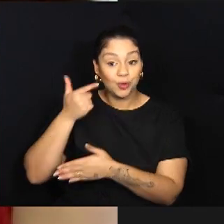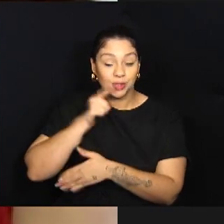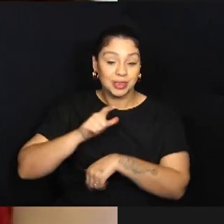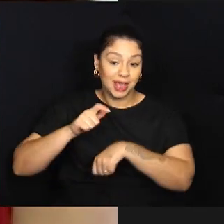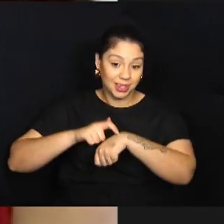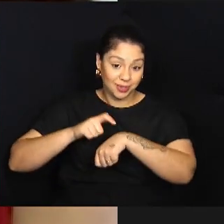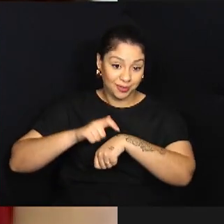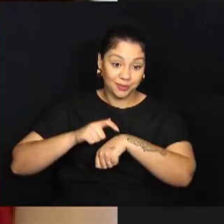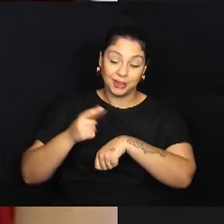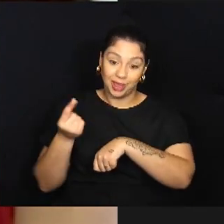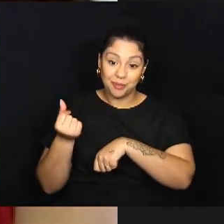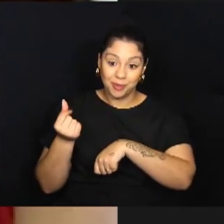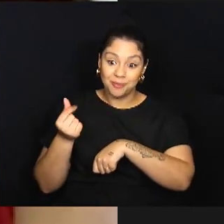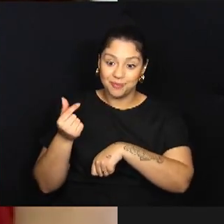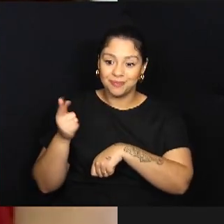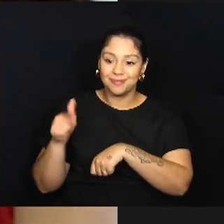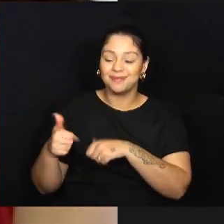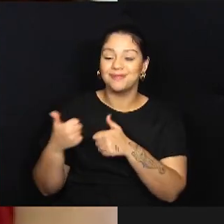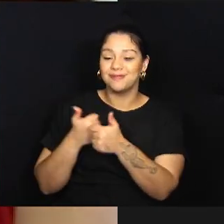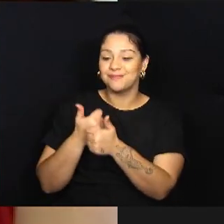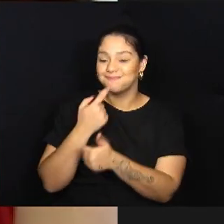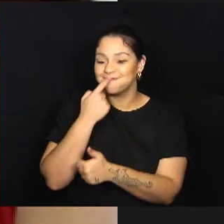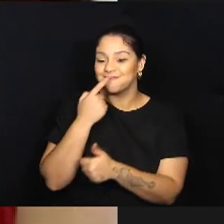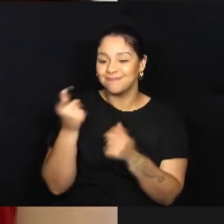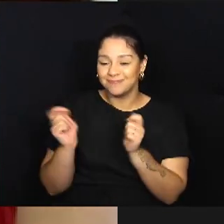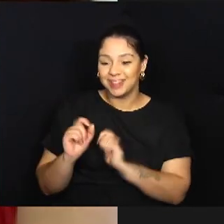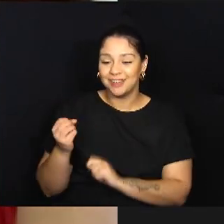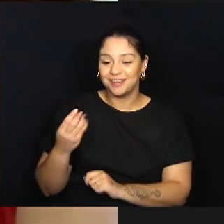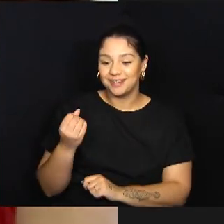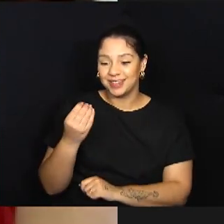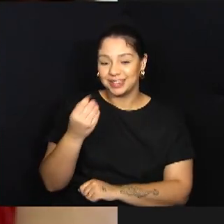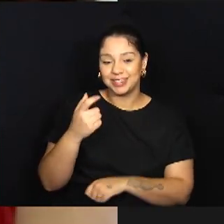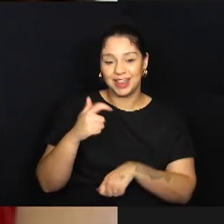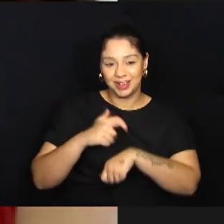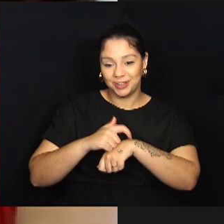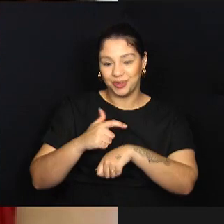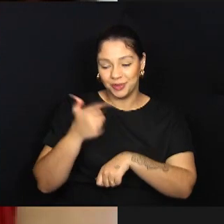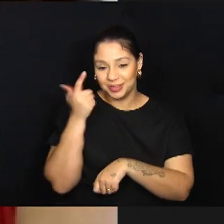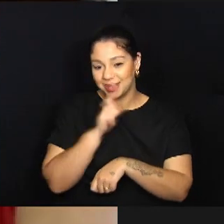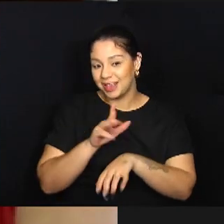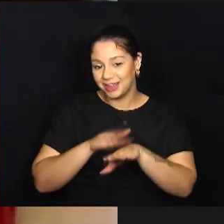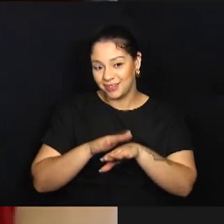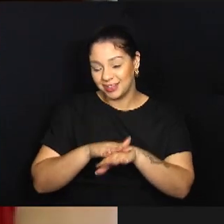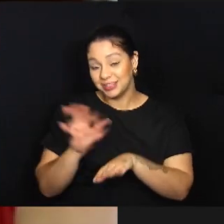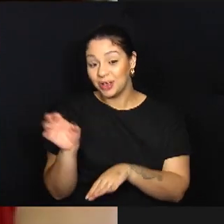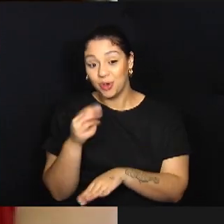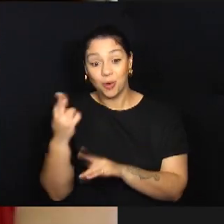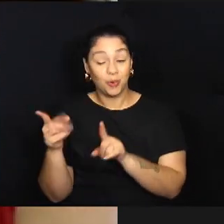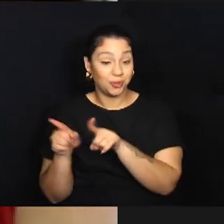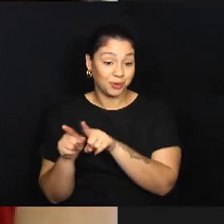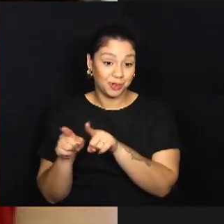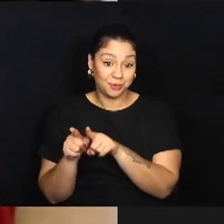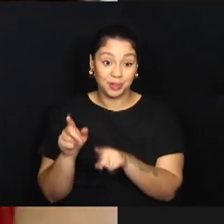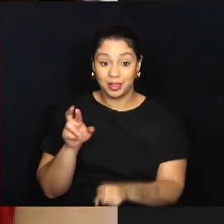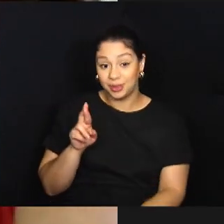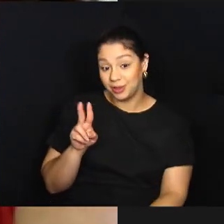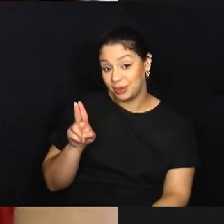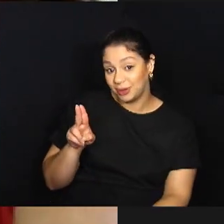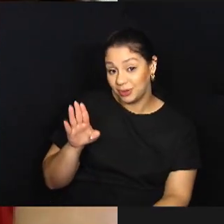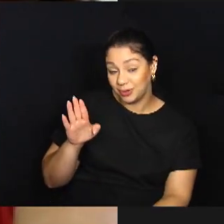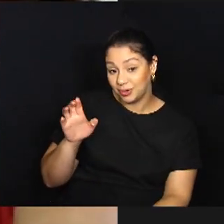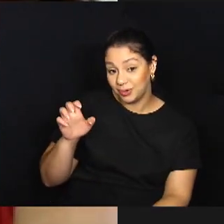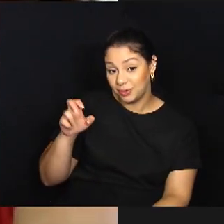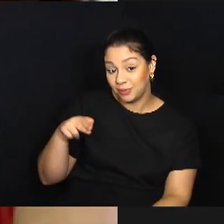menos recursos, menos dinheiro, e dá para a gente fazer, talvez, quando a gente terminar essa. Ou, né, Rubem Alves, que é daí de